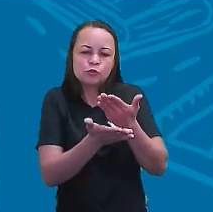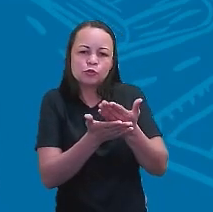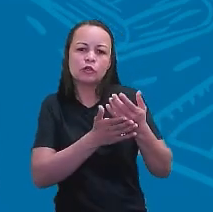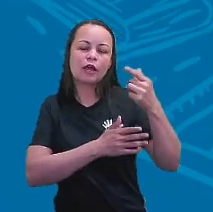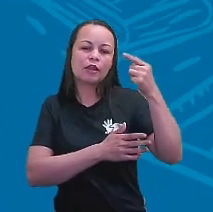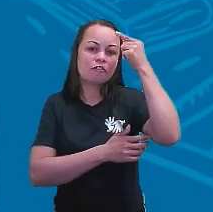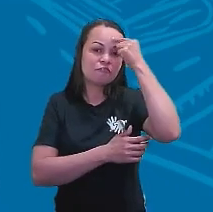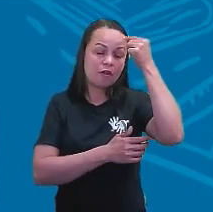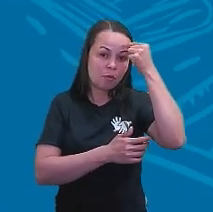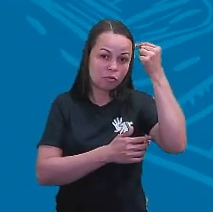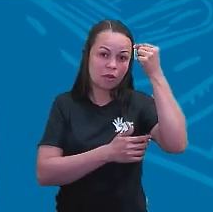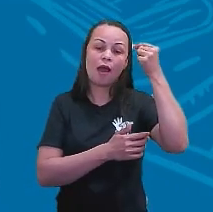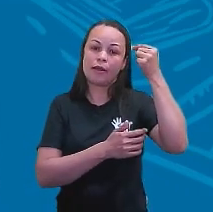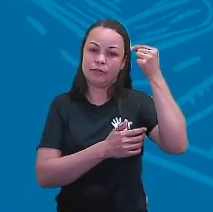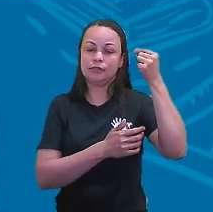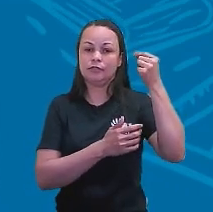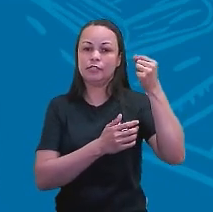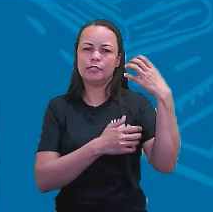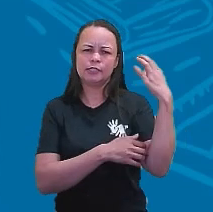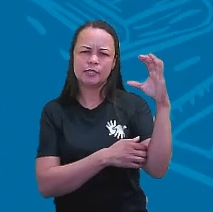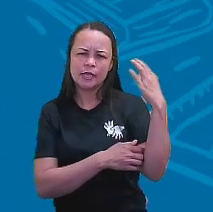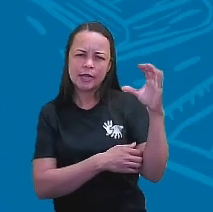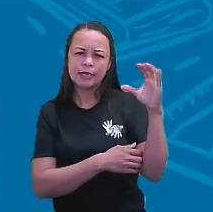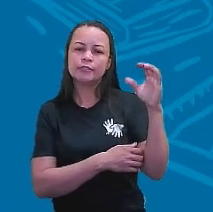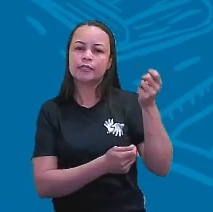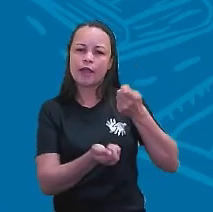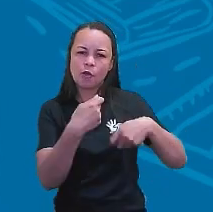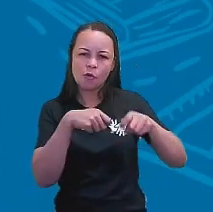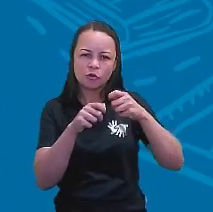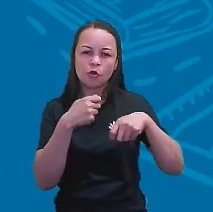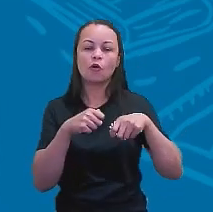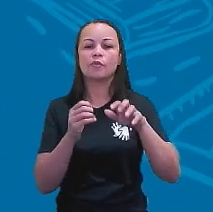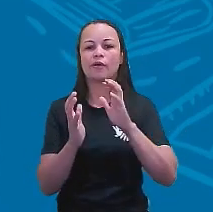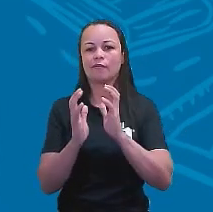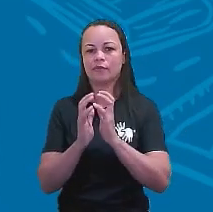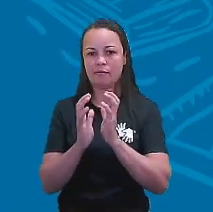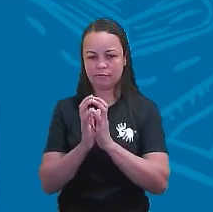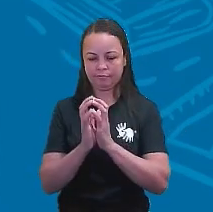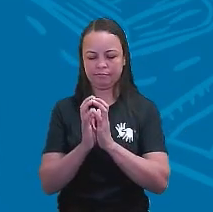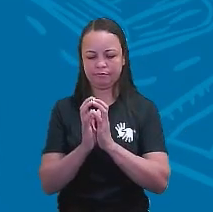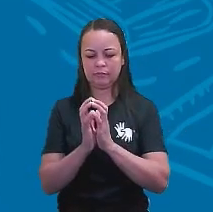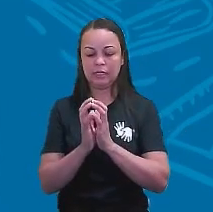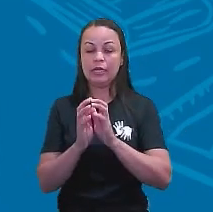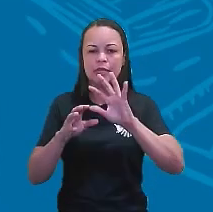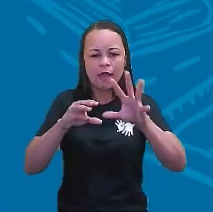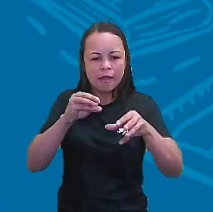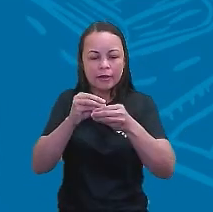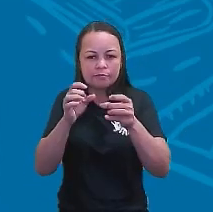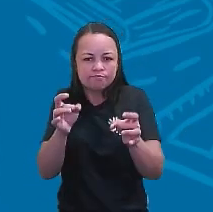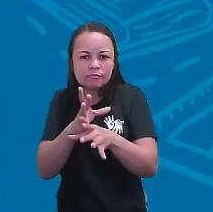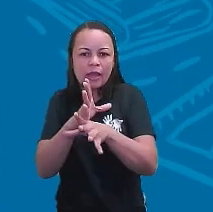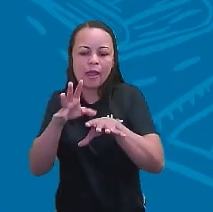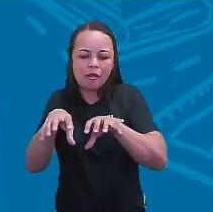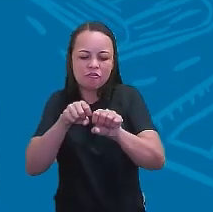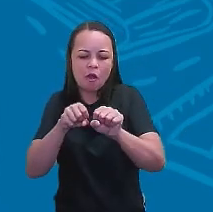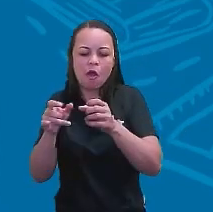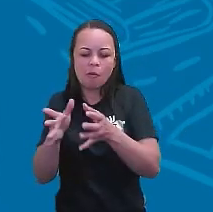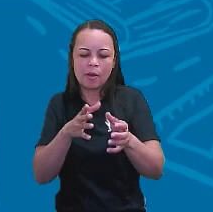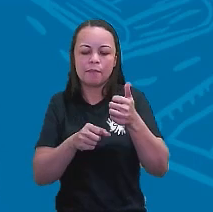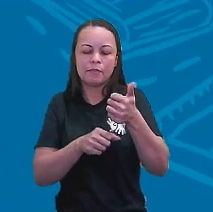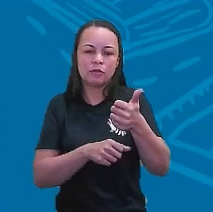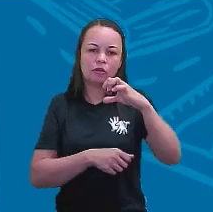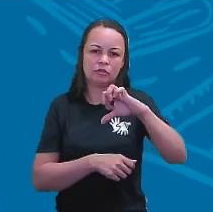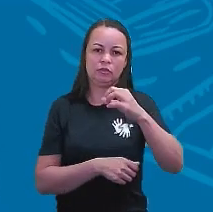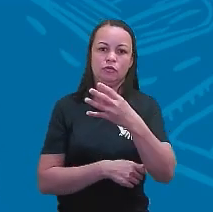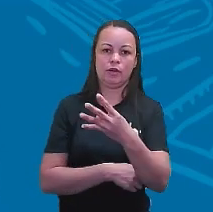Ciências Econômicas do Recife. Olha a trajetória aí, tá, gente? E aí ele conclui em 1946. Então, durante